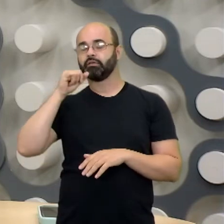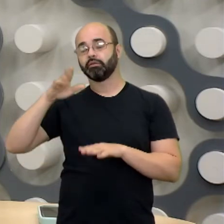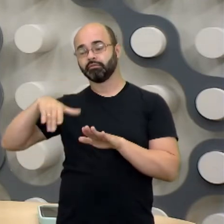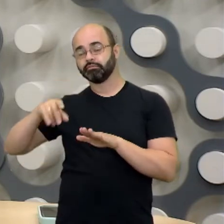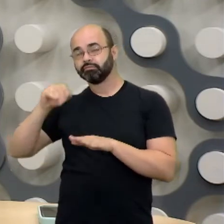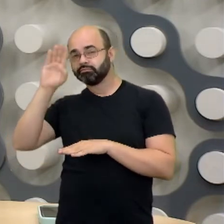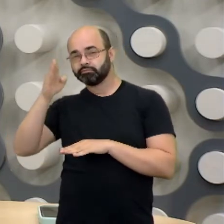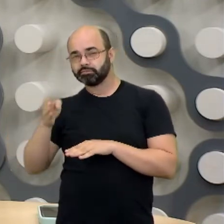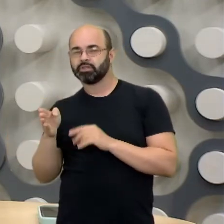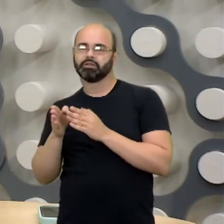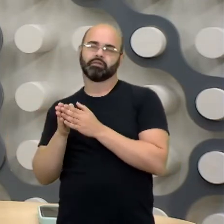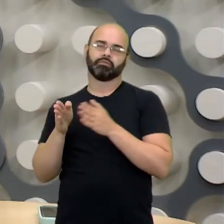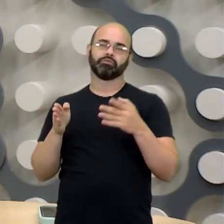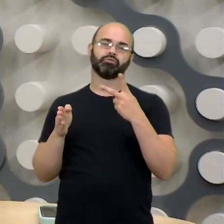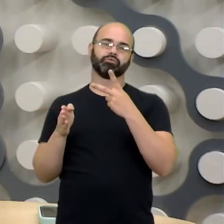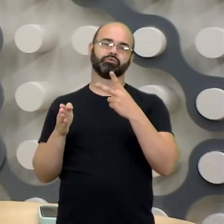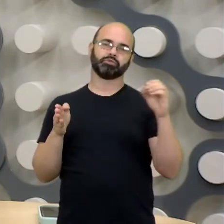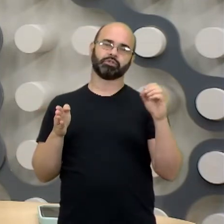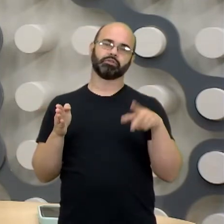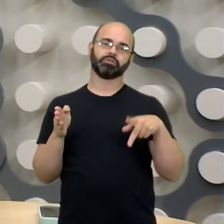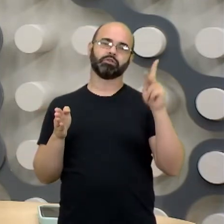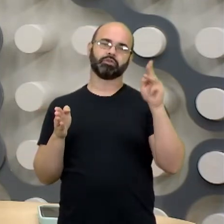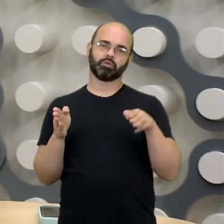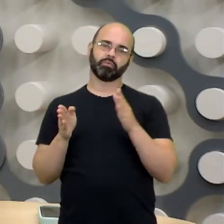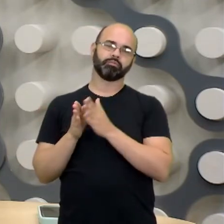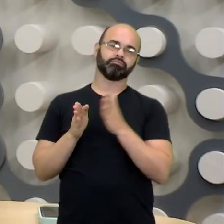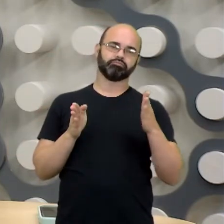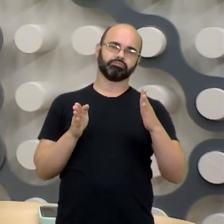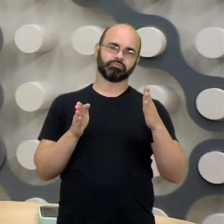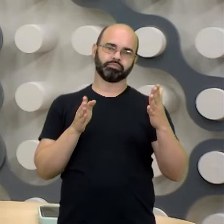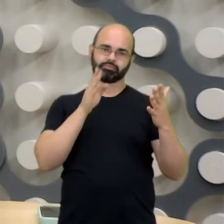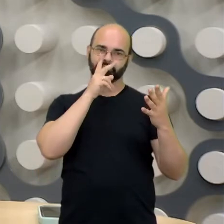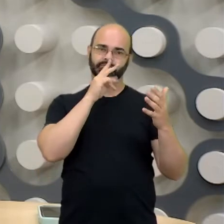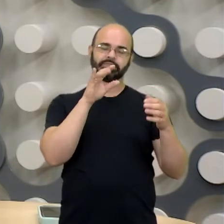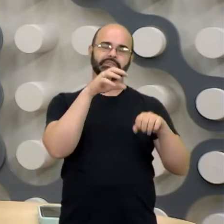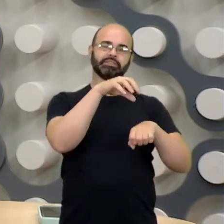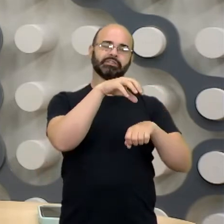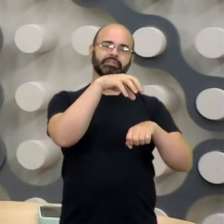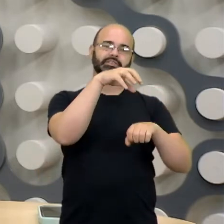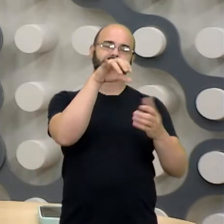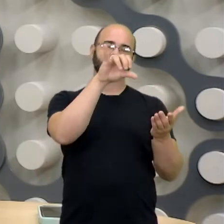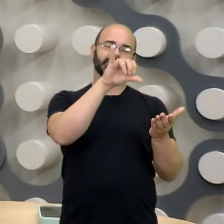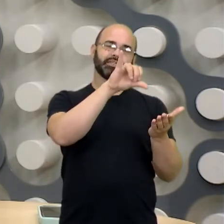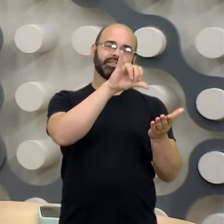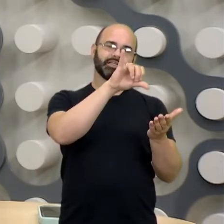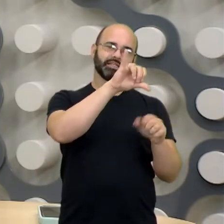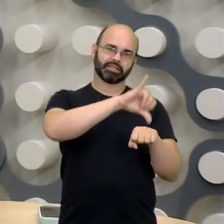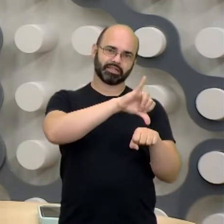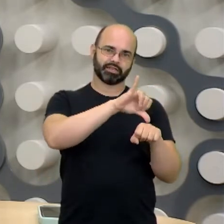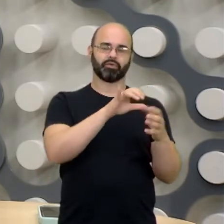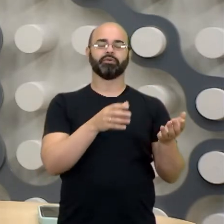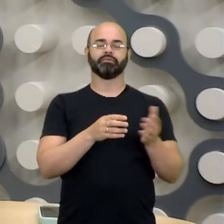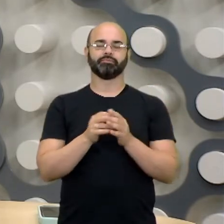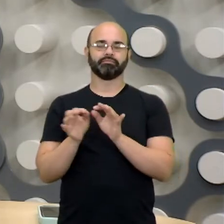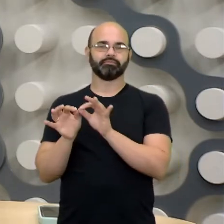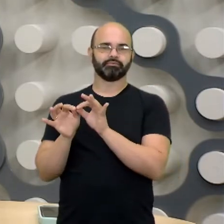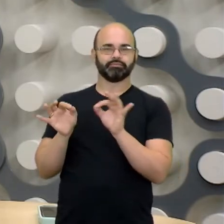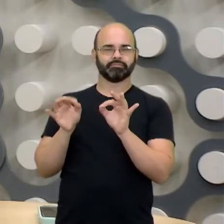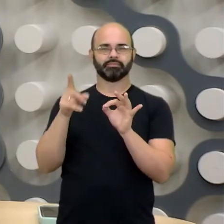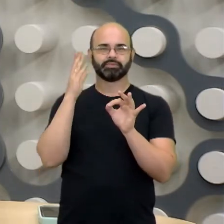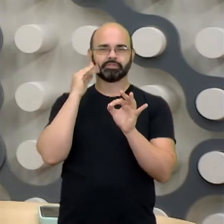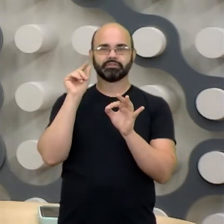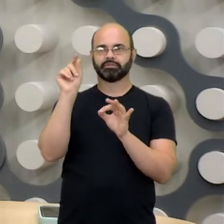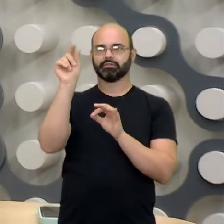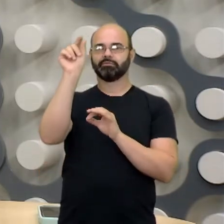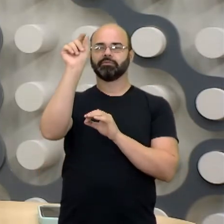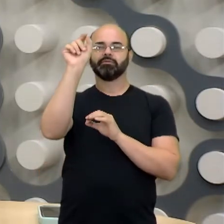até 200 quilômetros, né, para o interior. Então, é essa que nós chamamos aí de faixa litorânea para, né, o aluno entender. E aí,